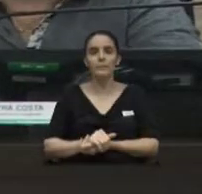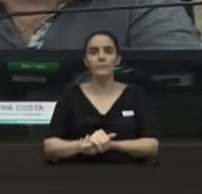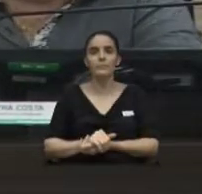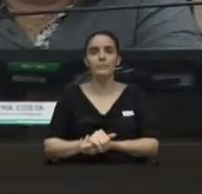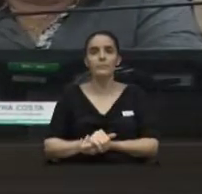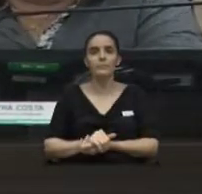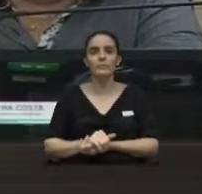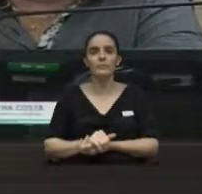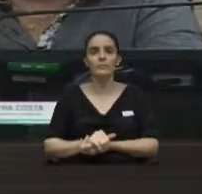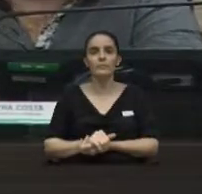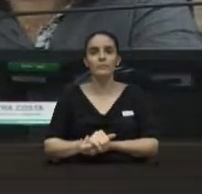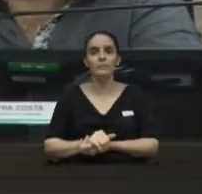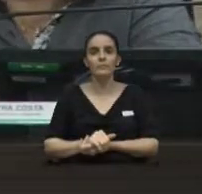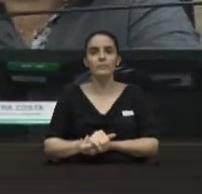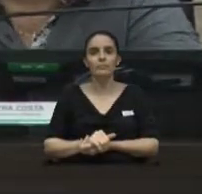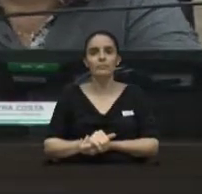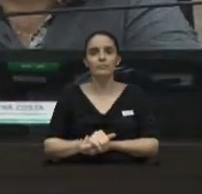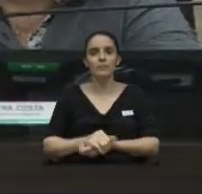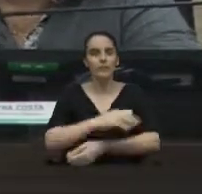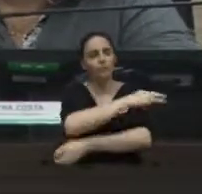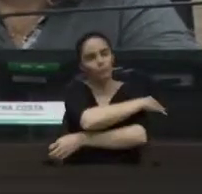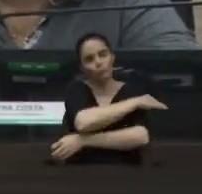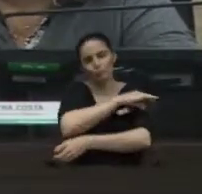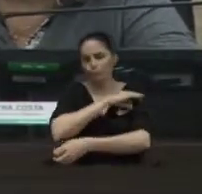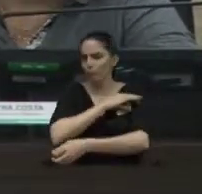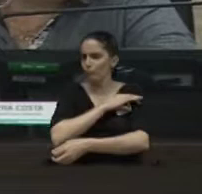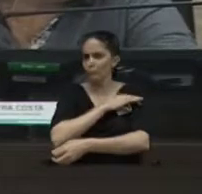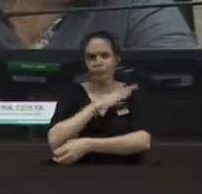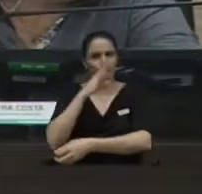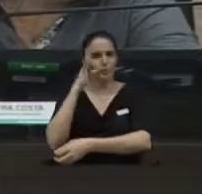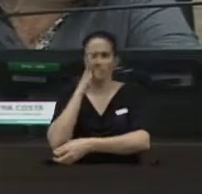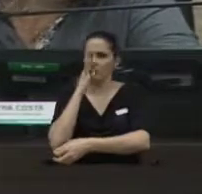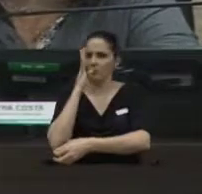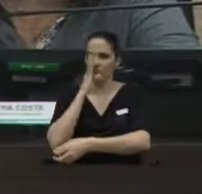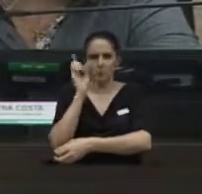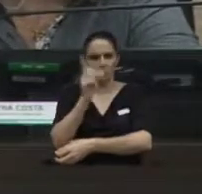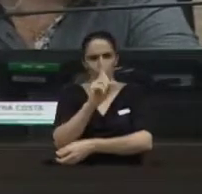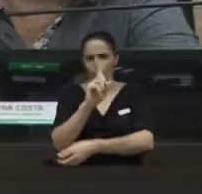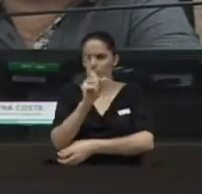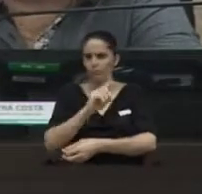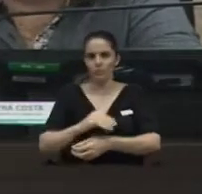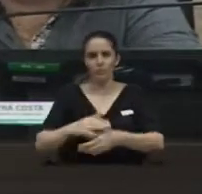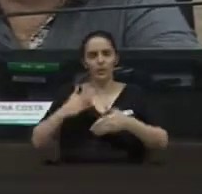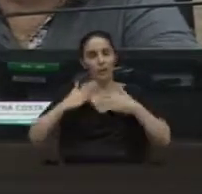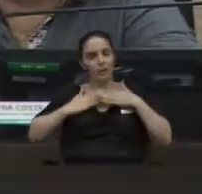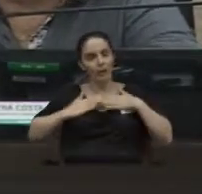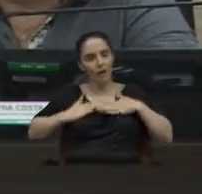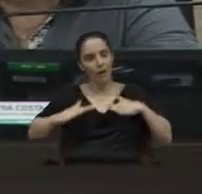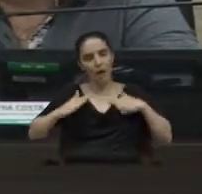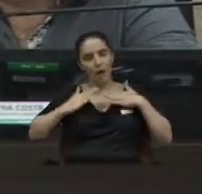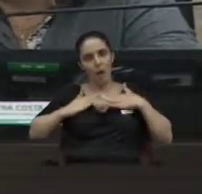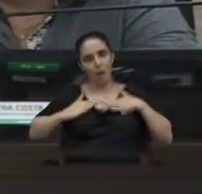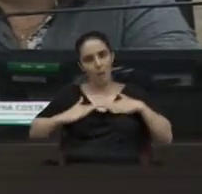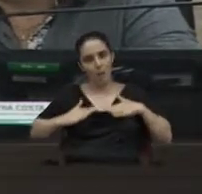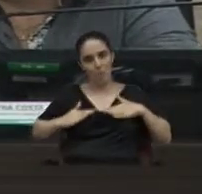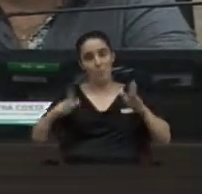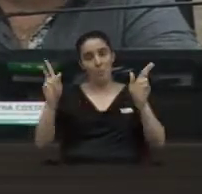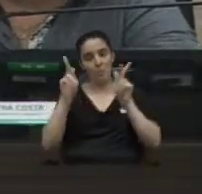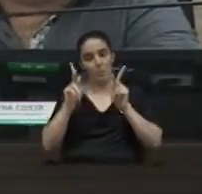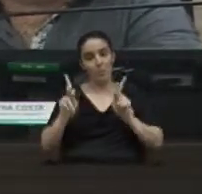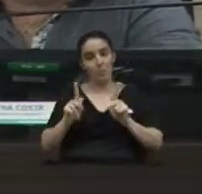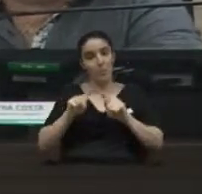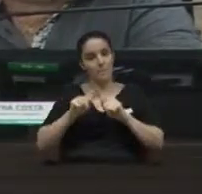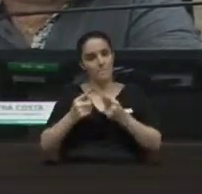penso que não seja turrão. Acho que sou do bom entendimento, tenho tranquilidade, tenho serenidade, mas tenho firmeza